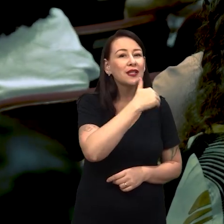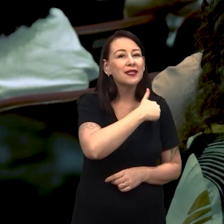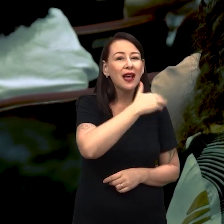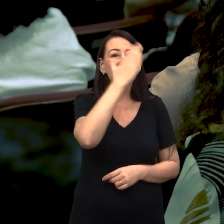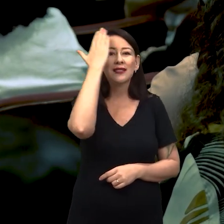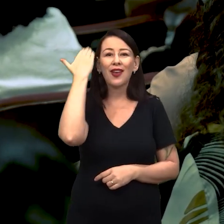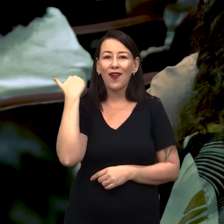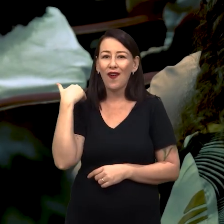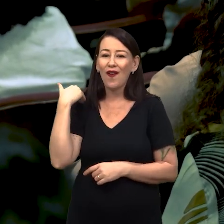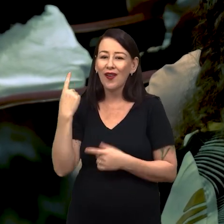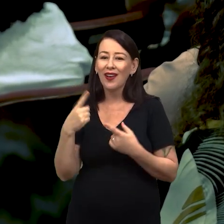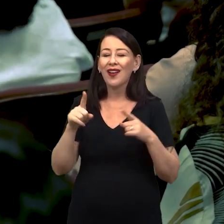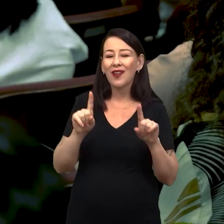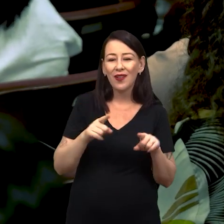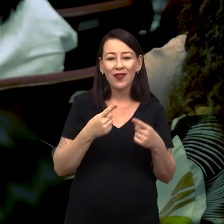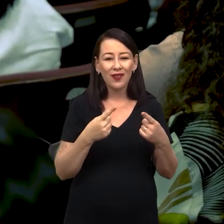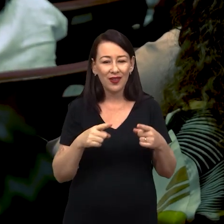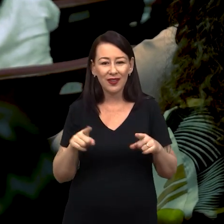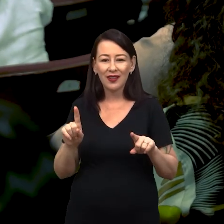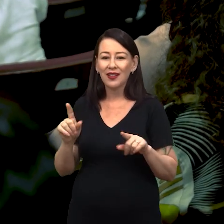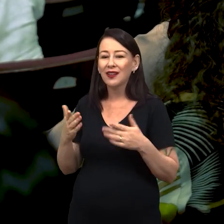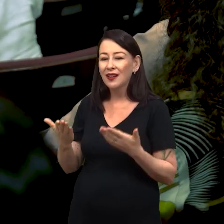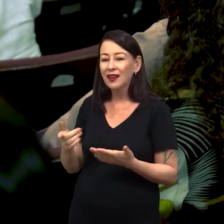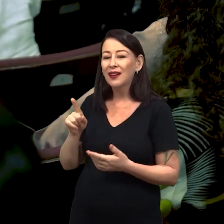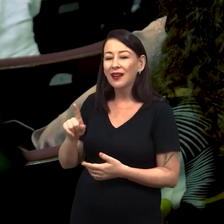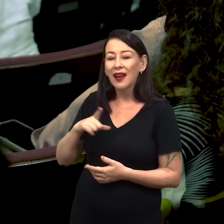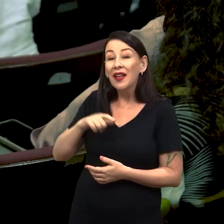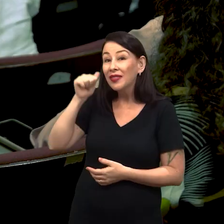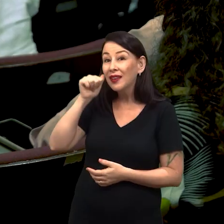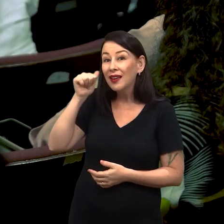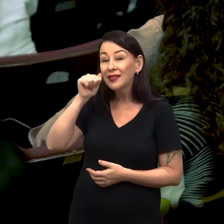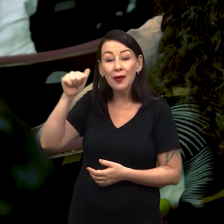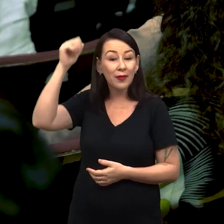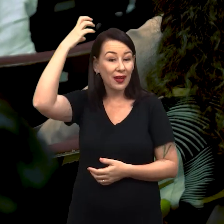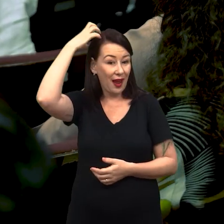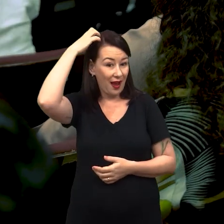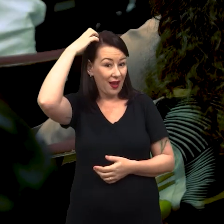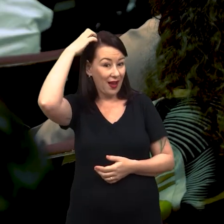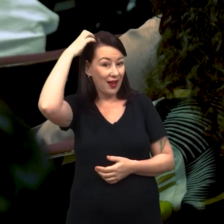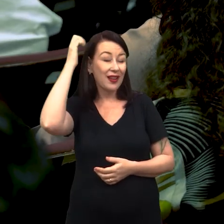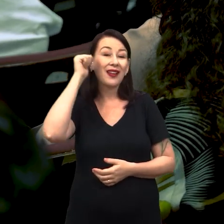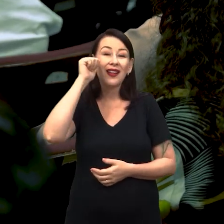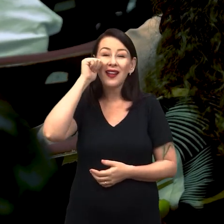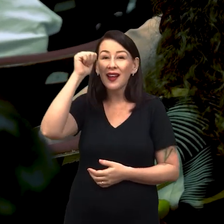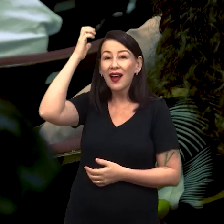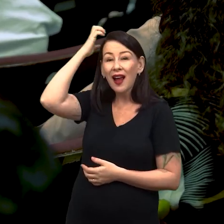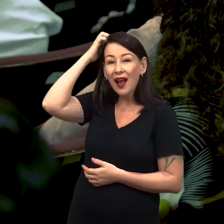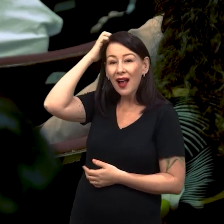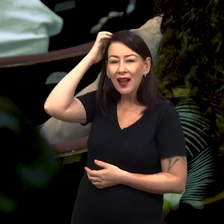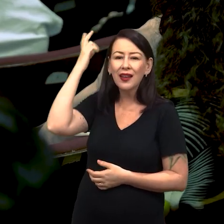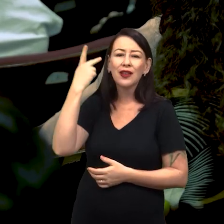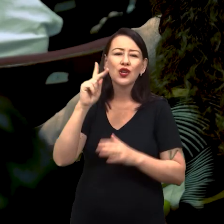buscar Nossa Senhora pra contar contadinho. Ô minha rainha,